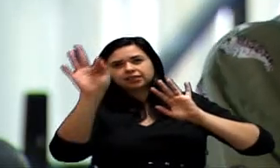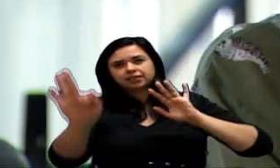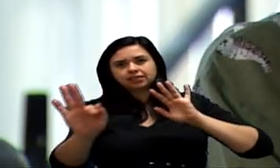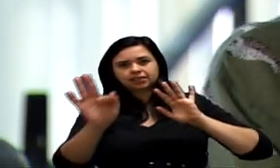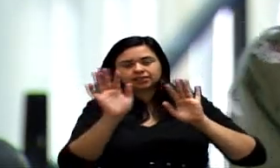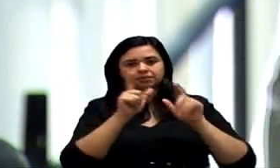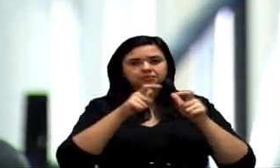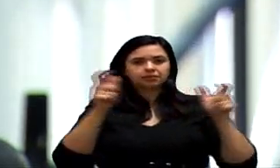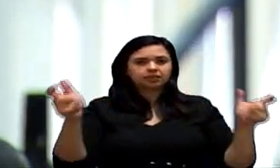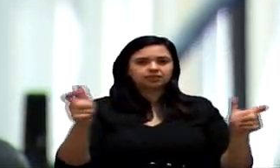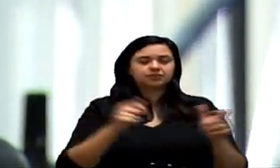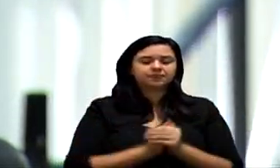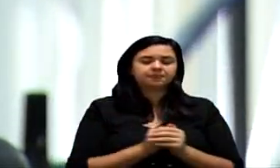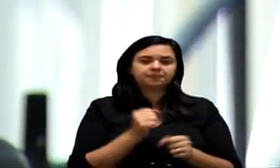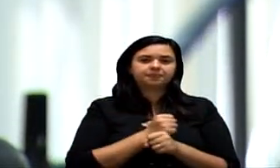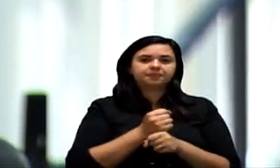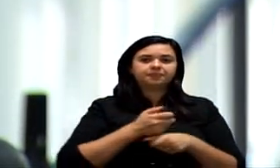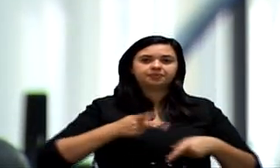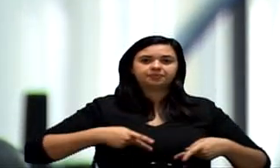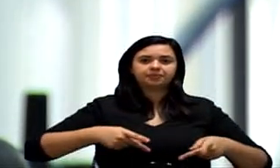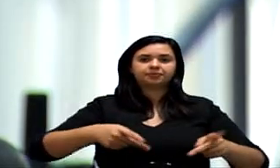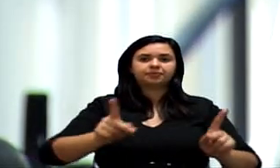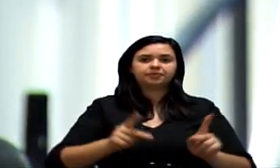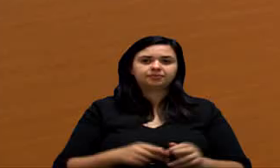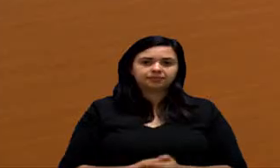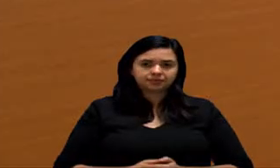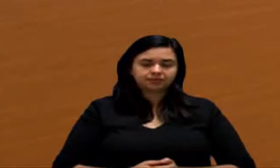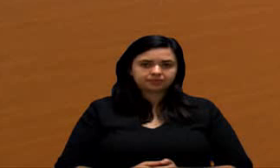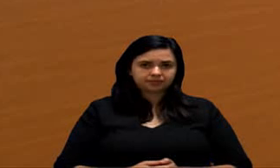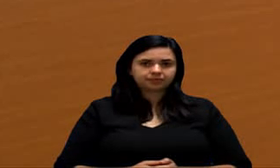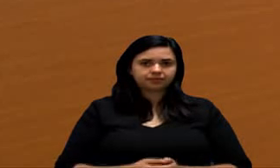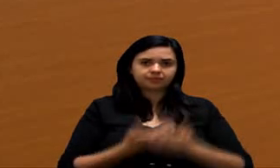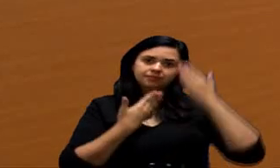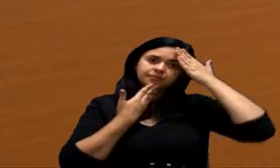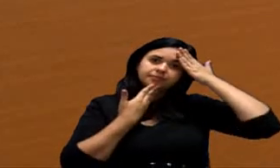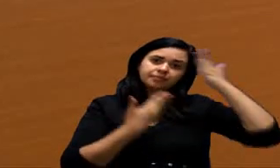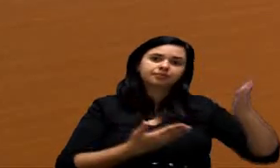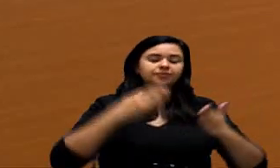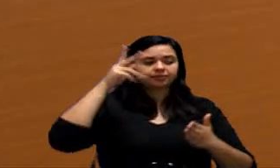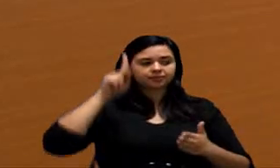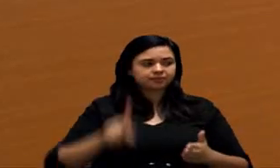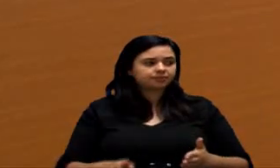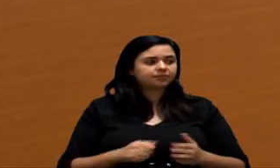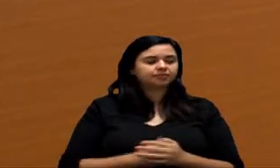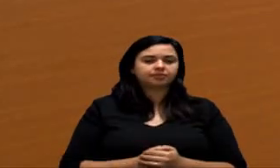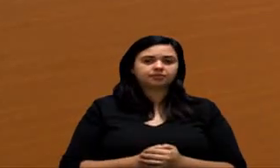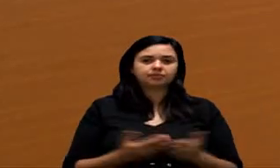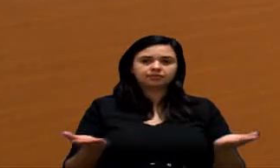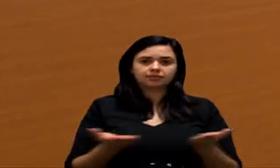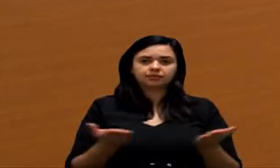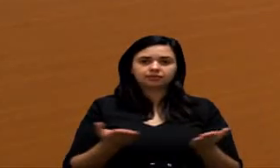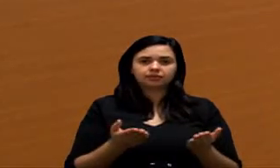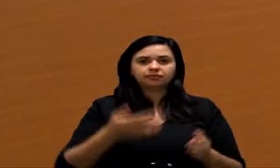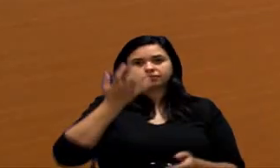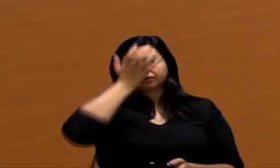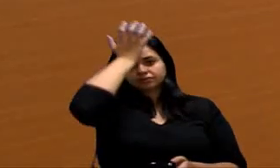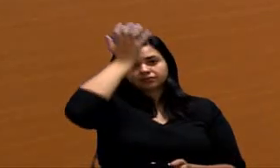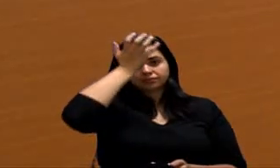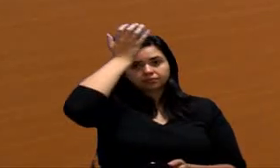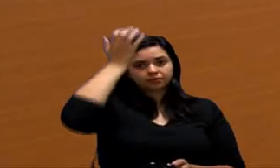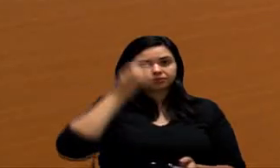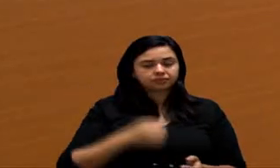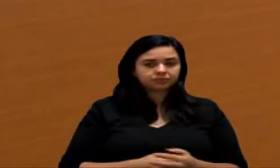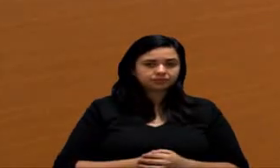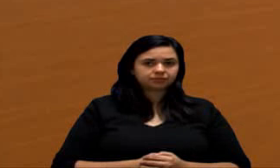para os próximos anos. Obrigada. Obrigado, presidente. O vereador Fábio Simoa.